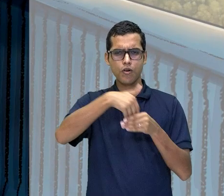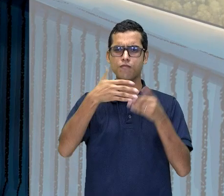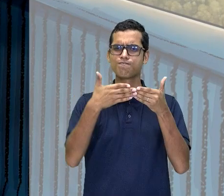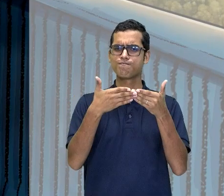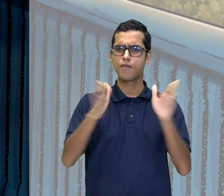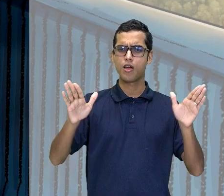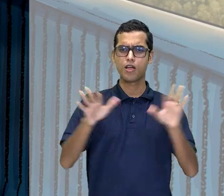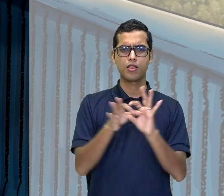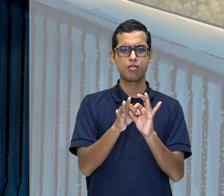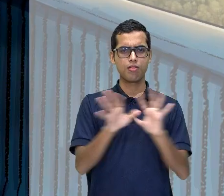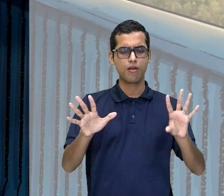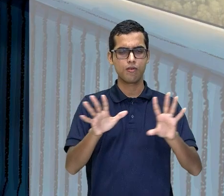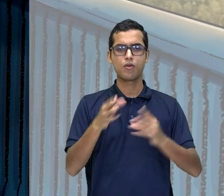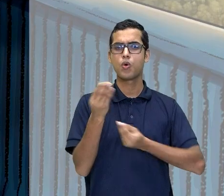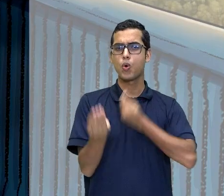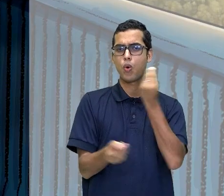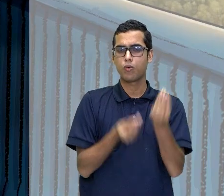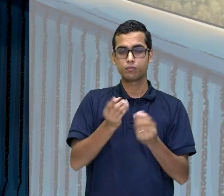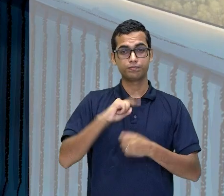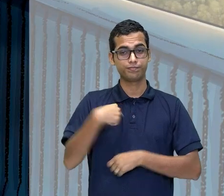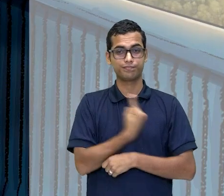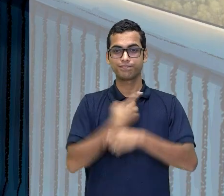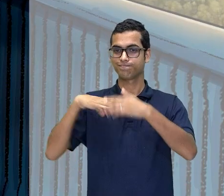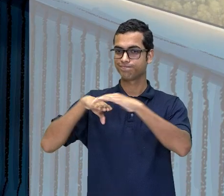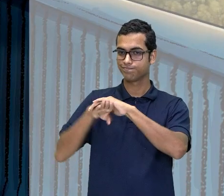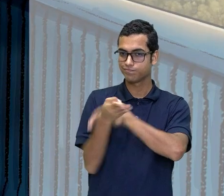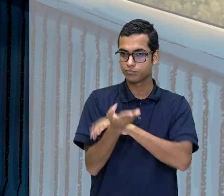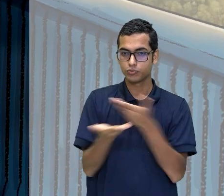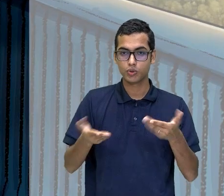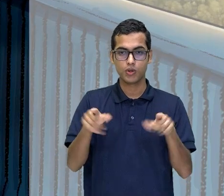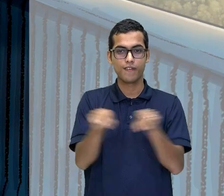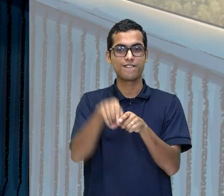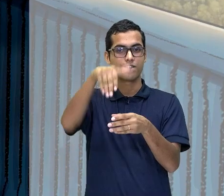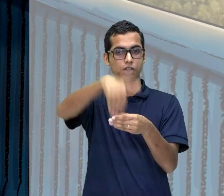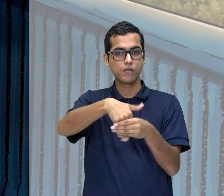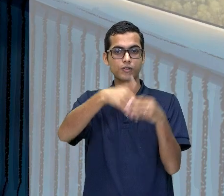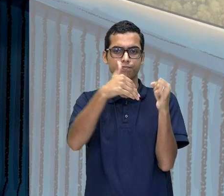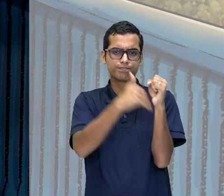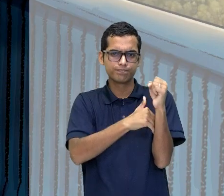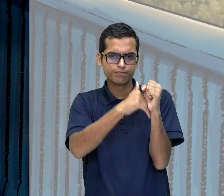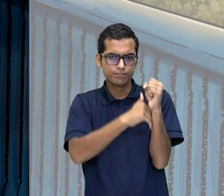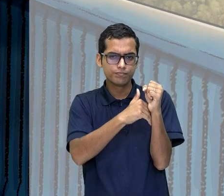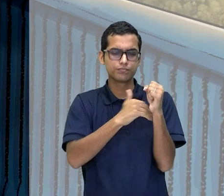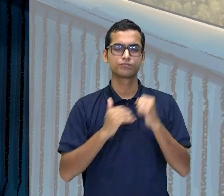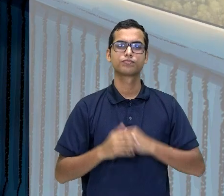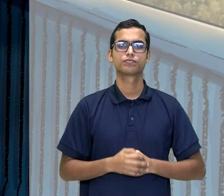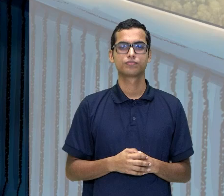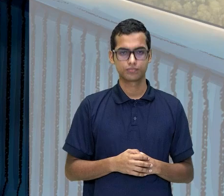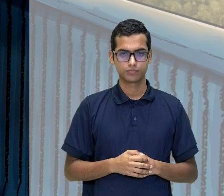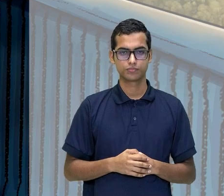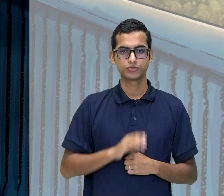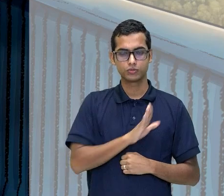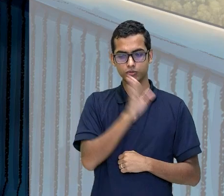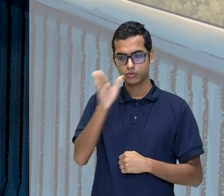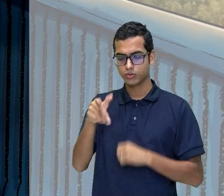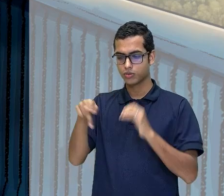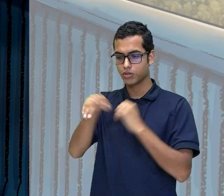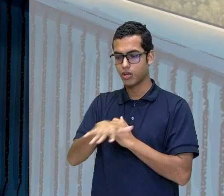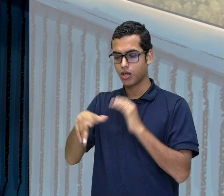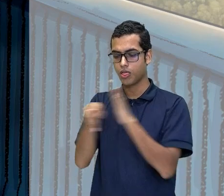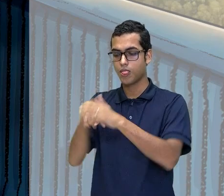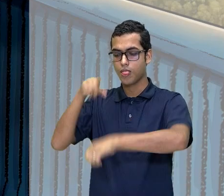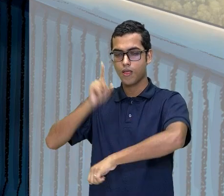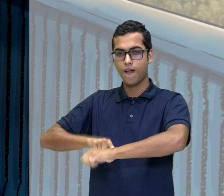professor? A gente está acostumado no dia de hoje com o voto ser secreto, né? A gente vai até a cabine eleitoral e